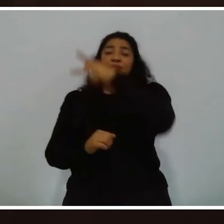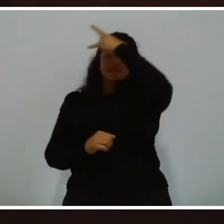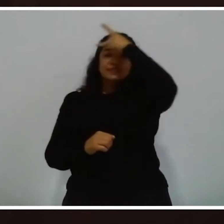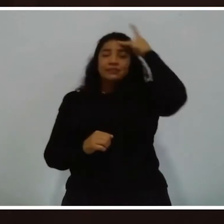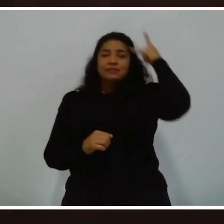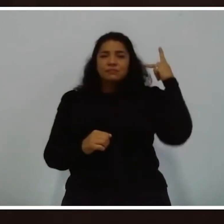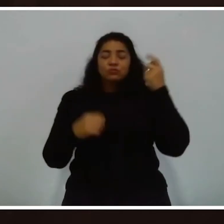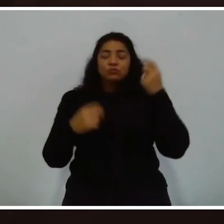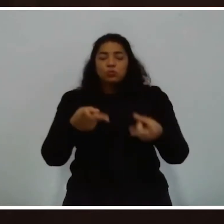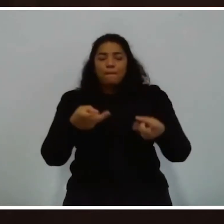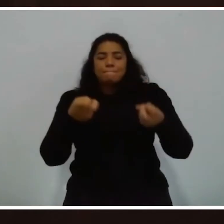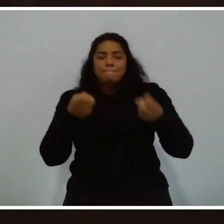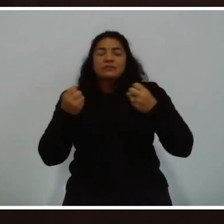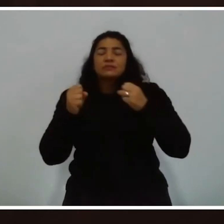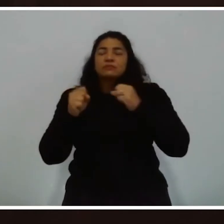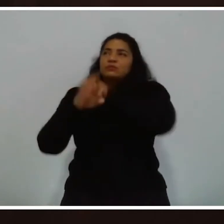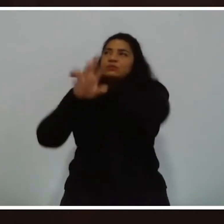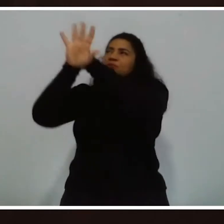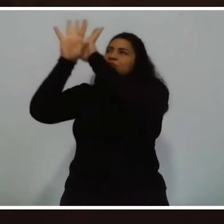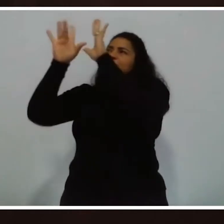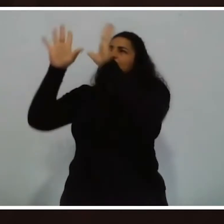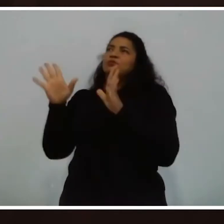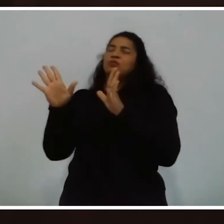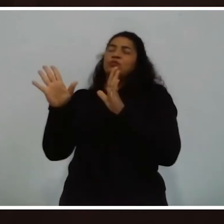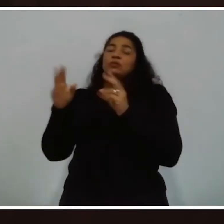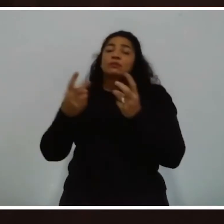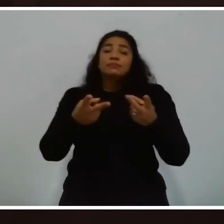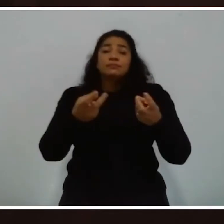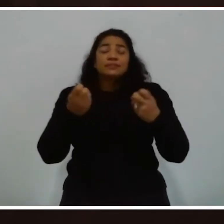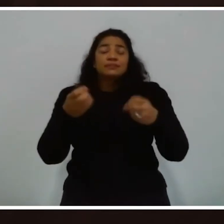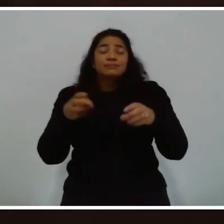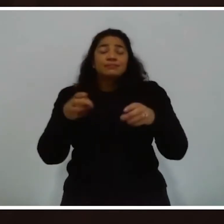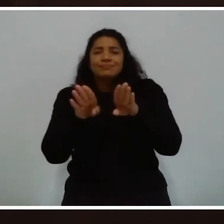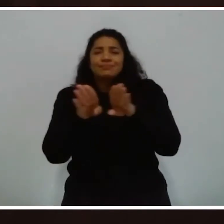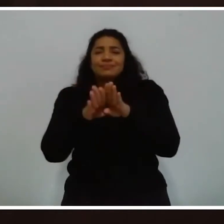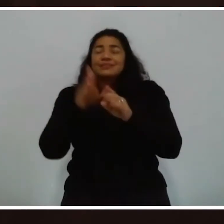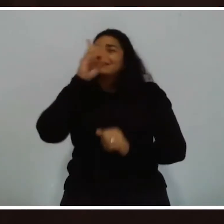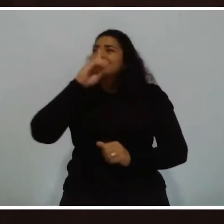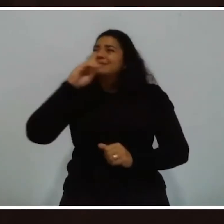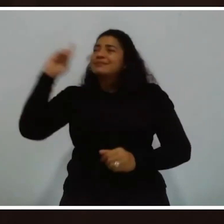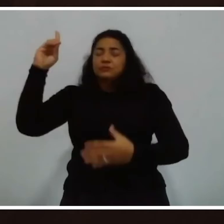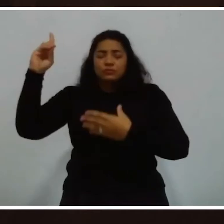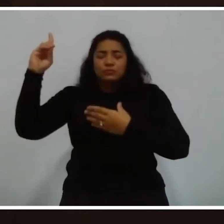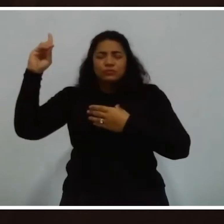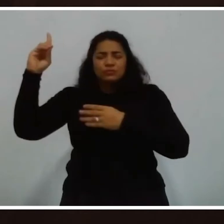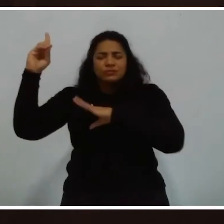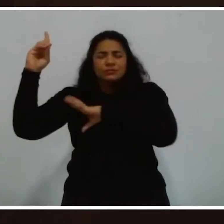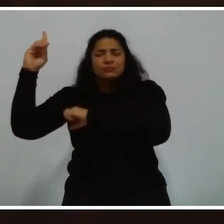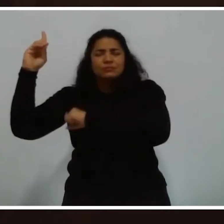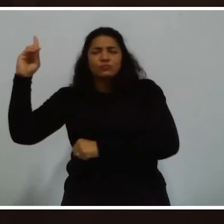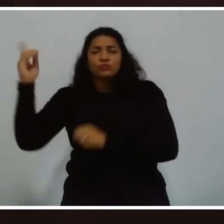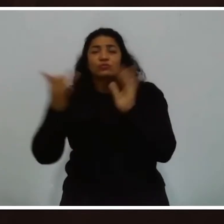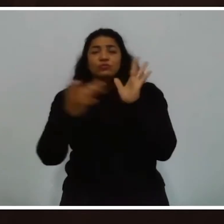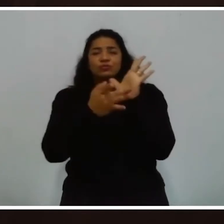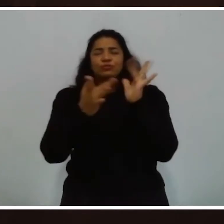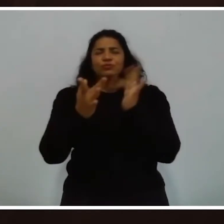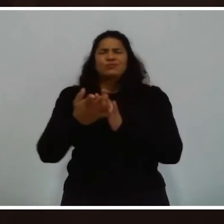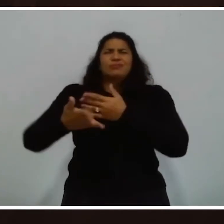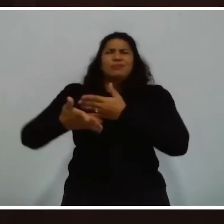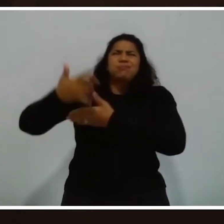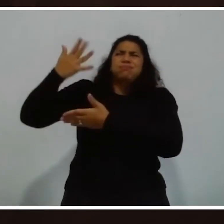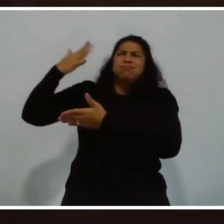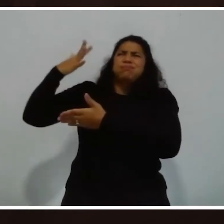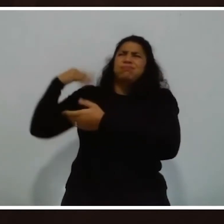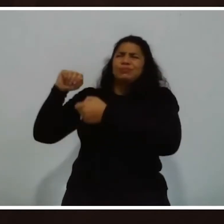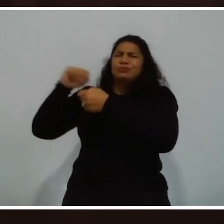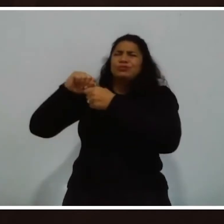antes da fundação do mundo. Irmãos, isso é maravilhoso demais. E no final, o que Deus quer fazer?